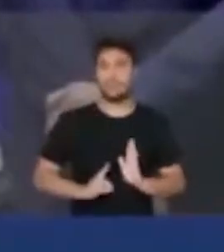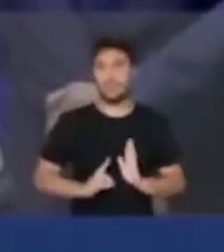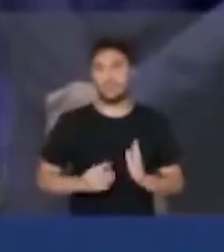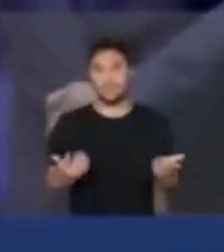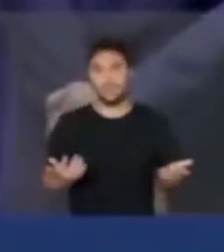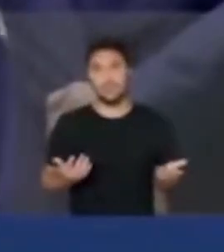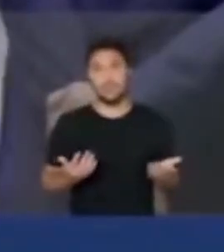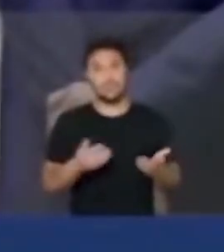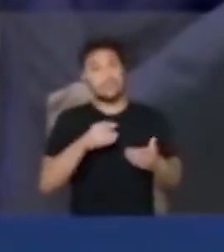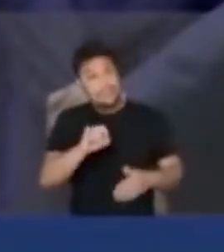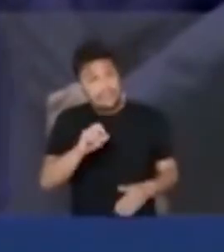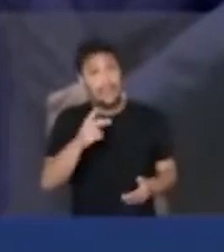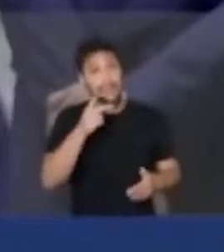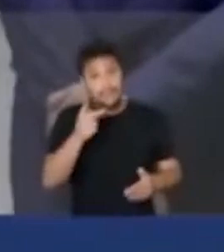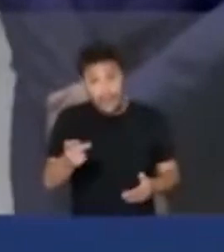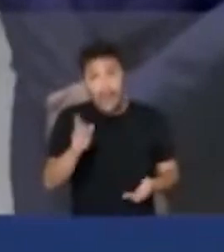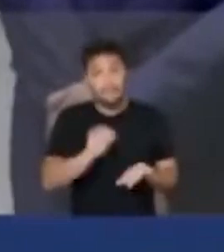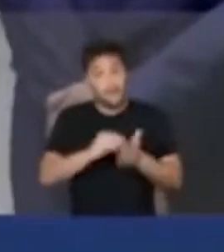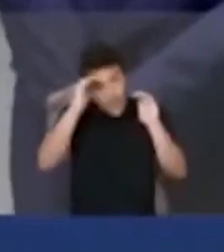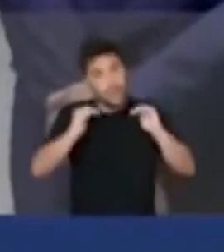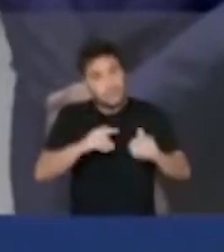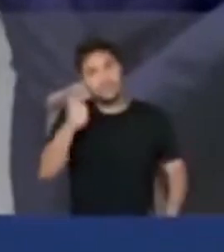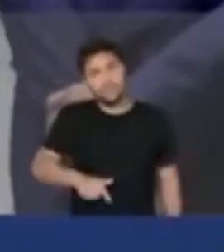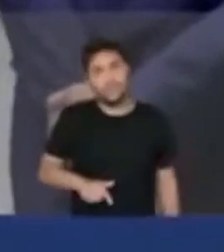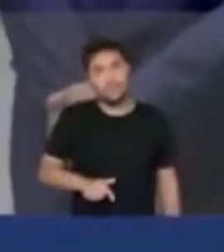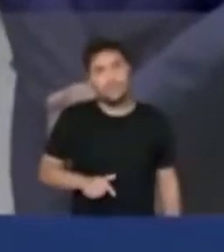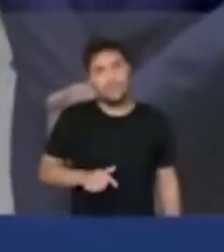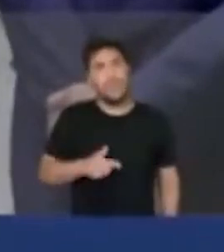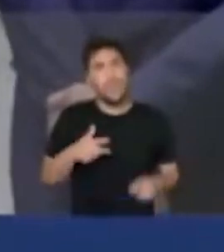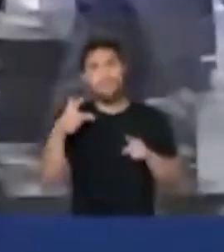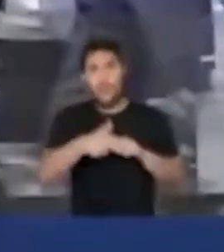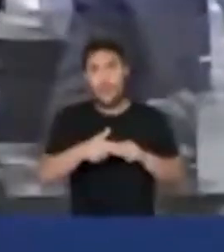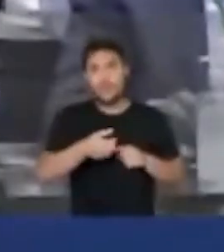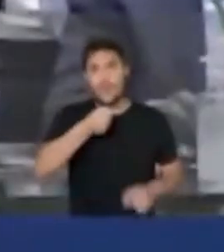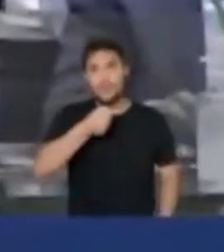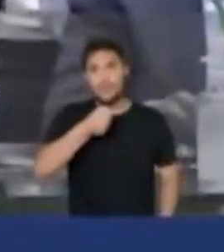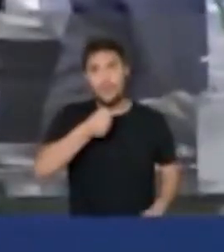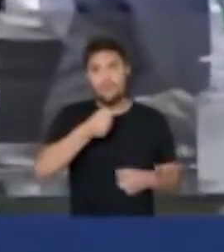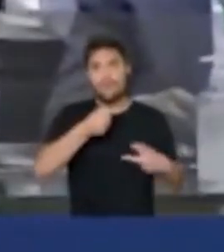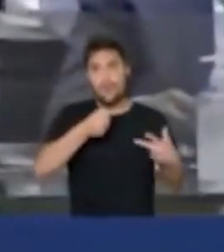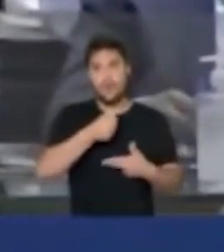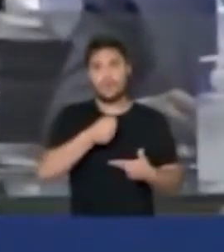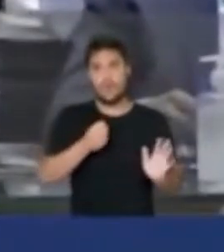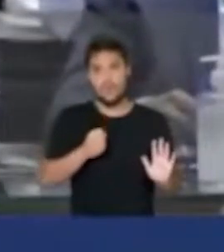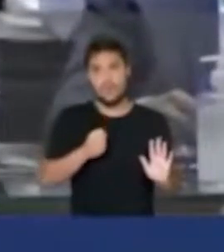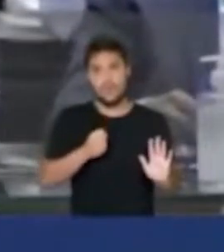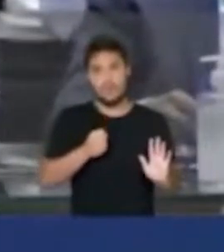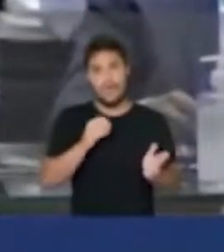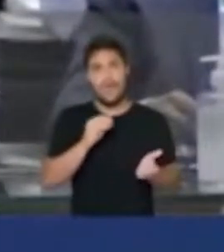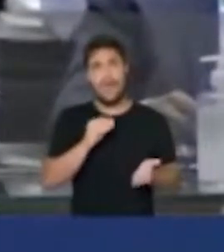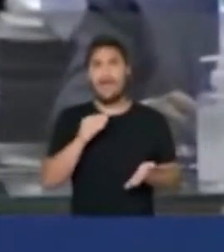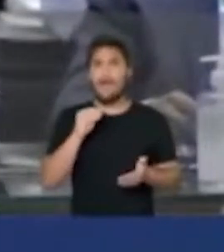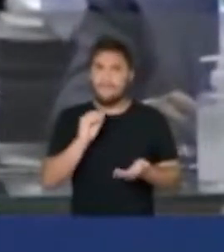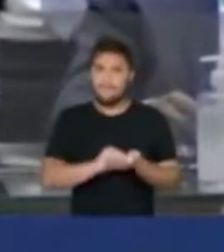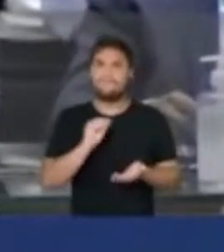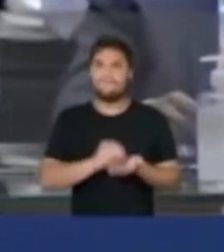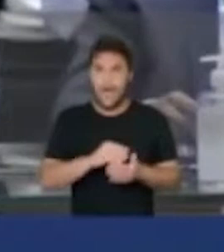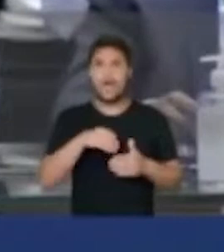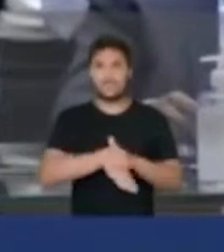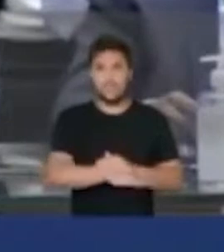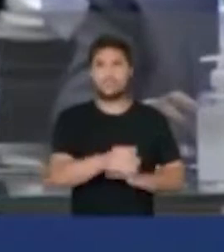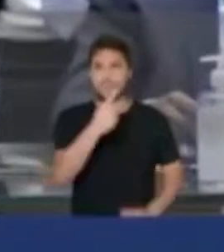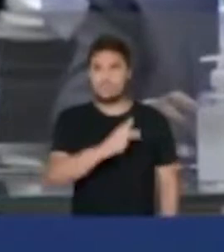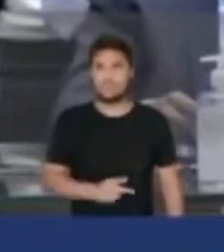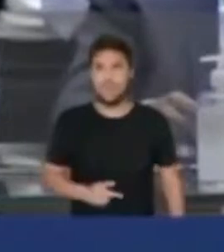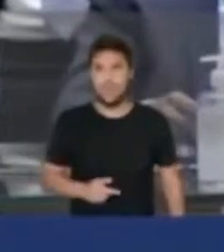se o senhor falar e faltar com respeito de novo, eu lhe corto o microfone, viu? O senhor está muito mal acostumado nessa casa, está vendo? Não tem